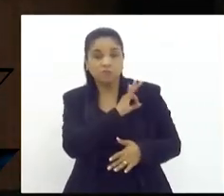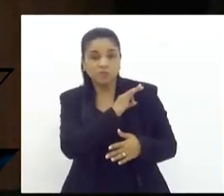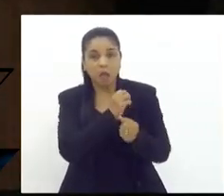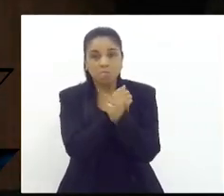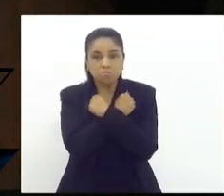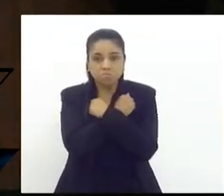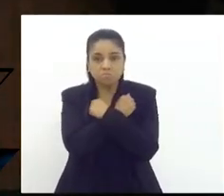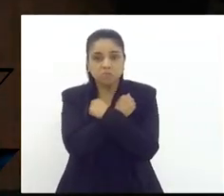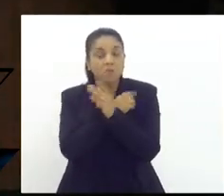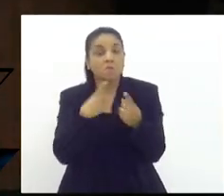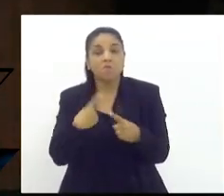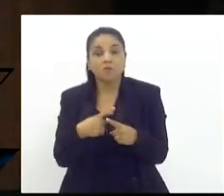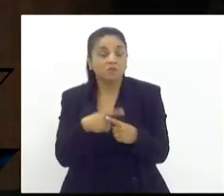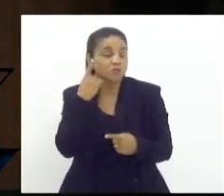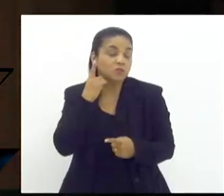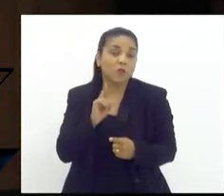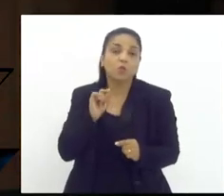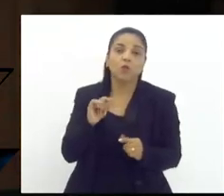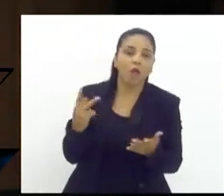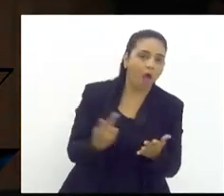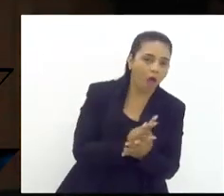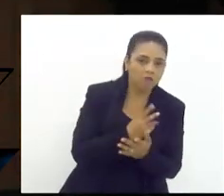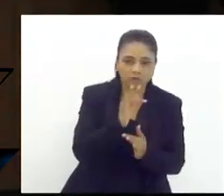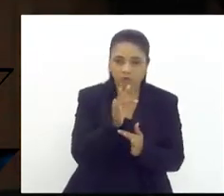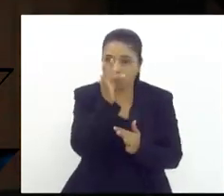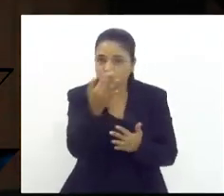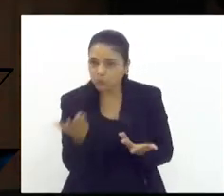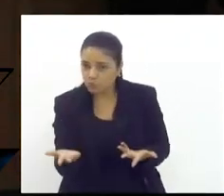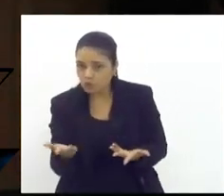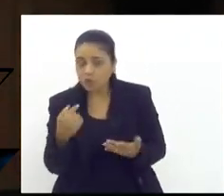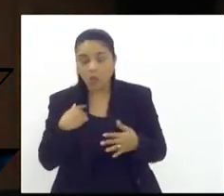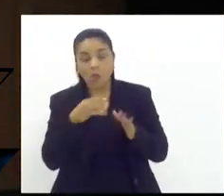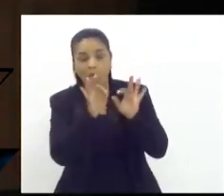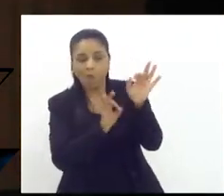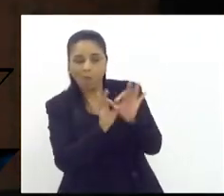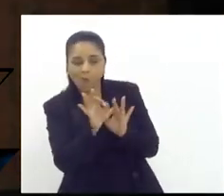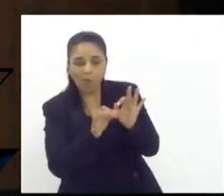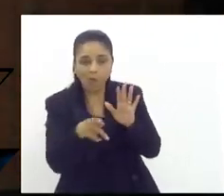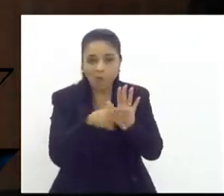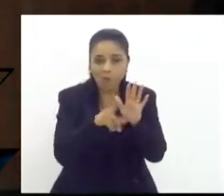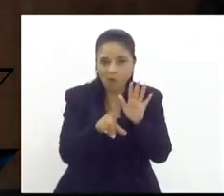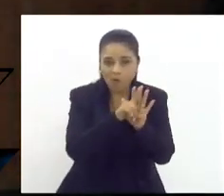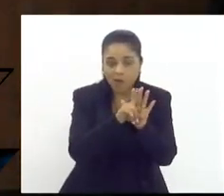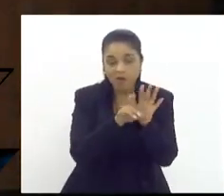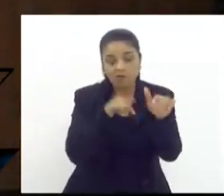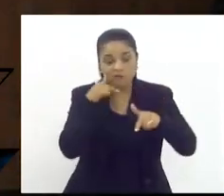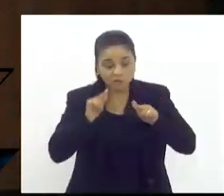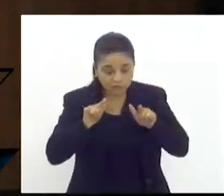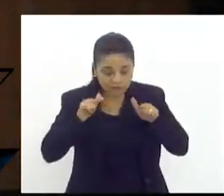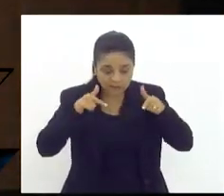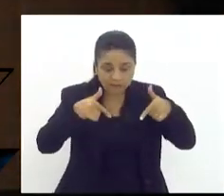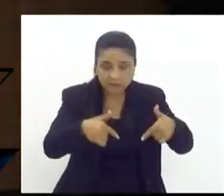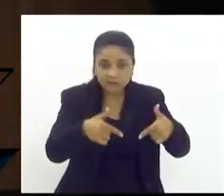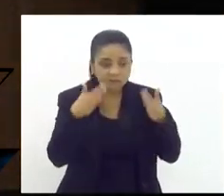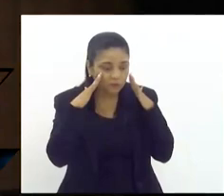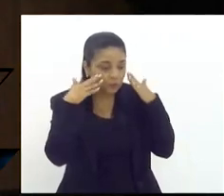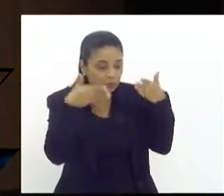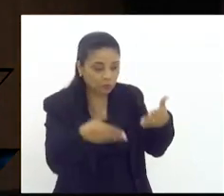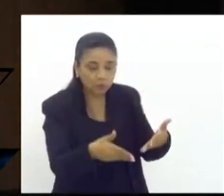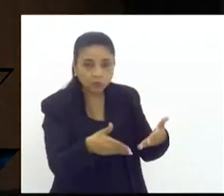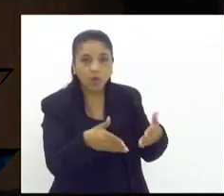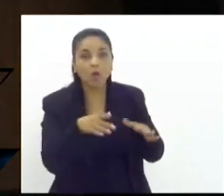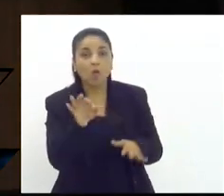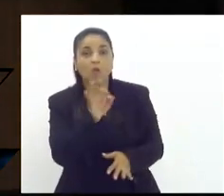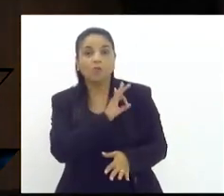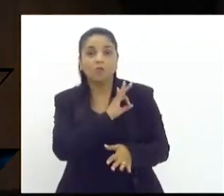não sabem o que que vai acontecer então esse programa é justamente um trabalho específico virado para que o